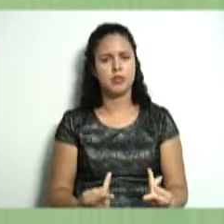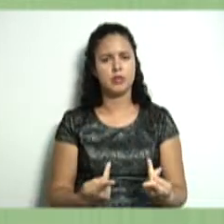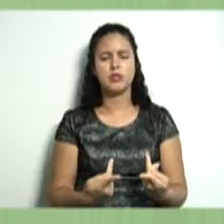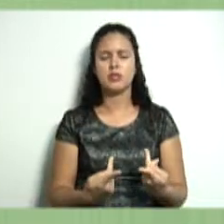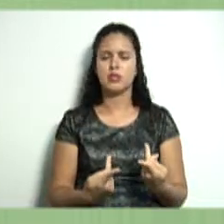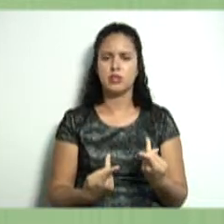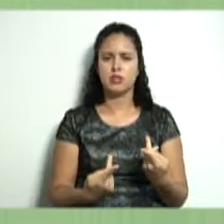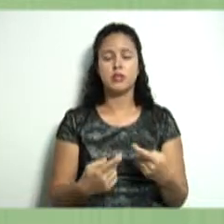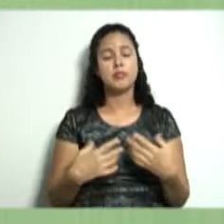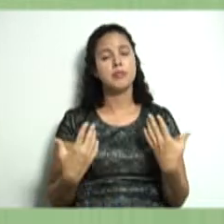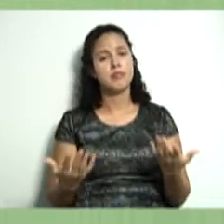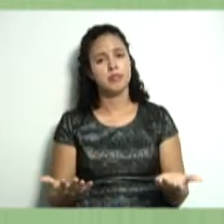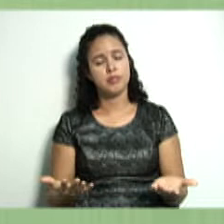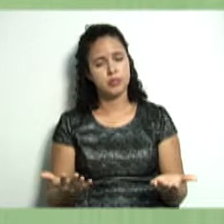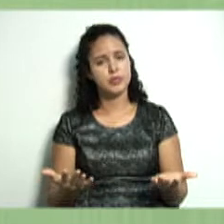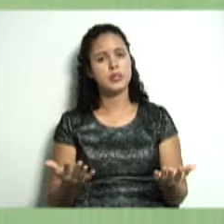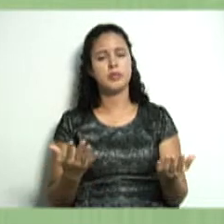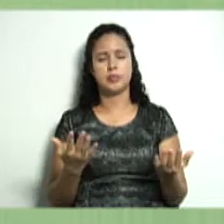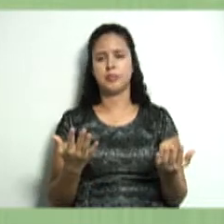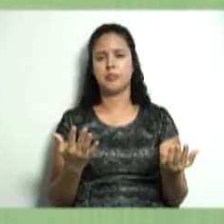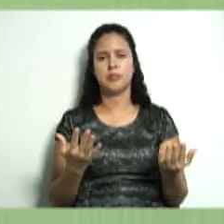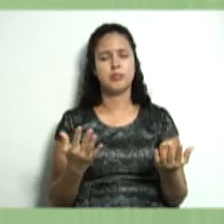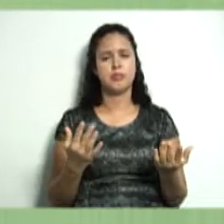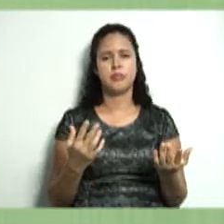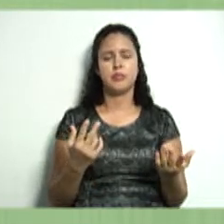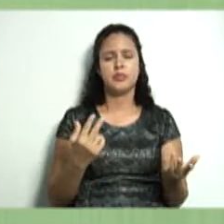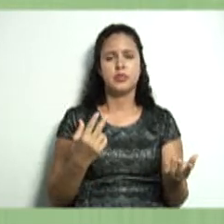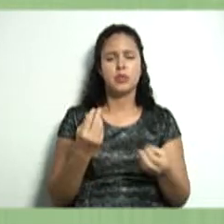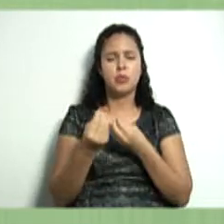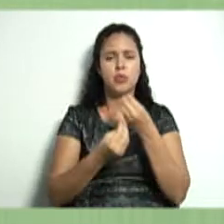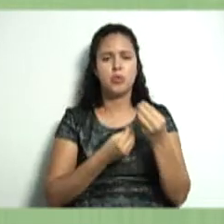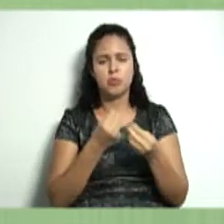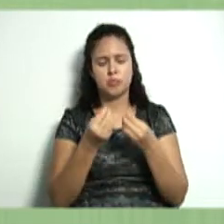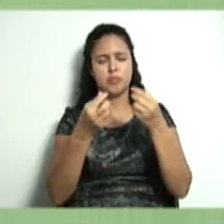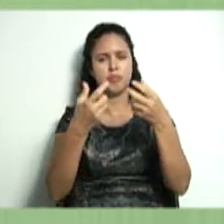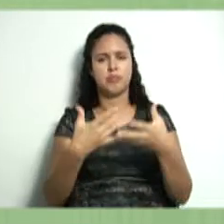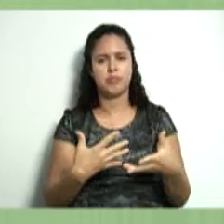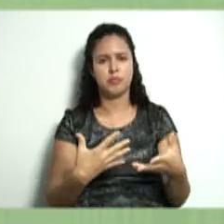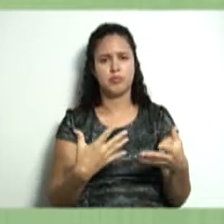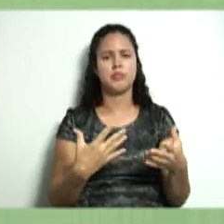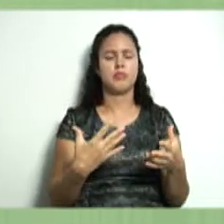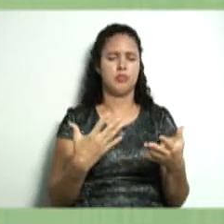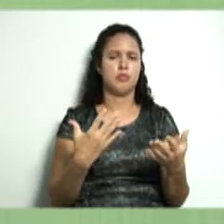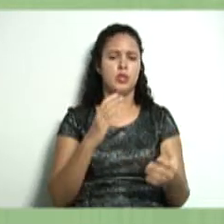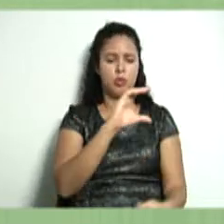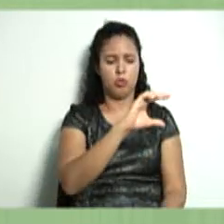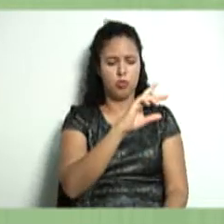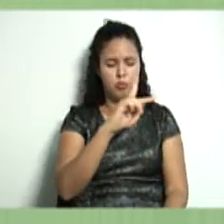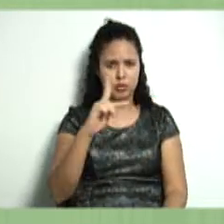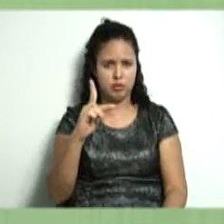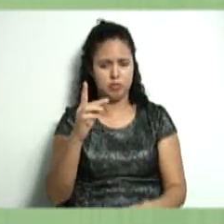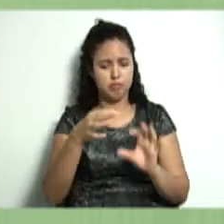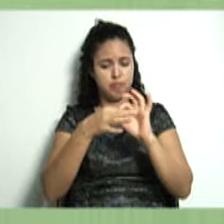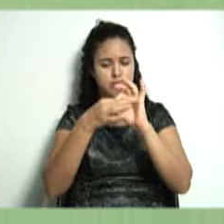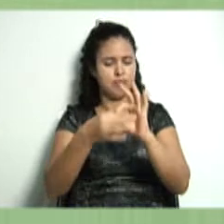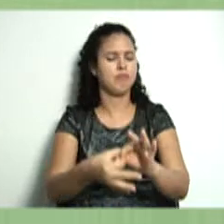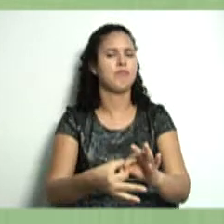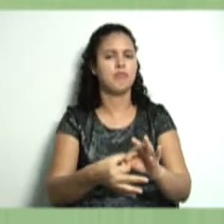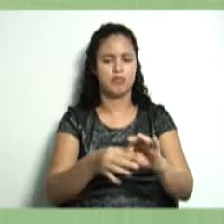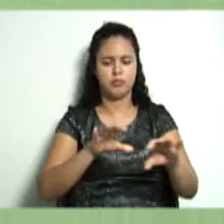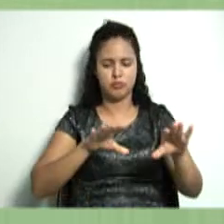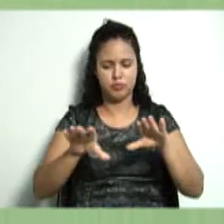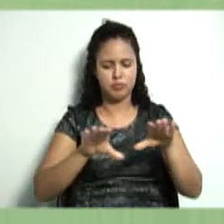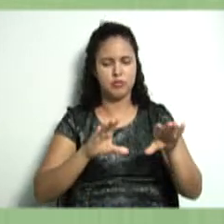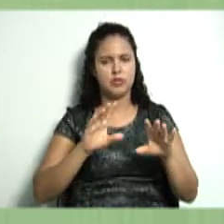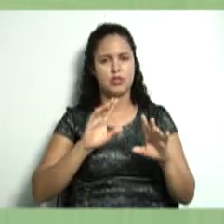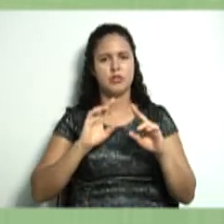humanista. Gente, não tem como não falar de cooperativa sem falar de um movimento humanista. O que é esse